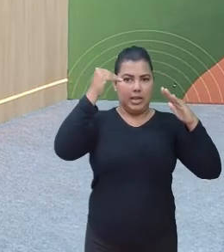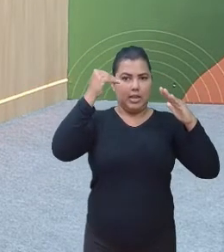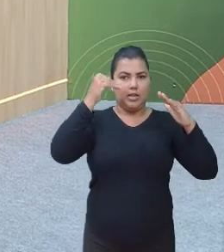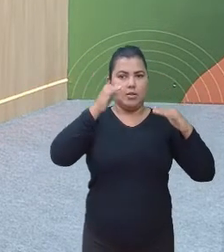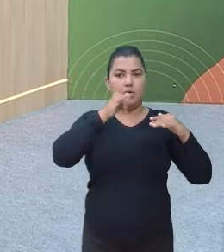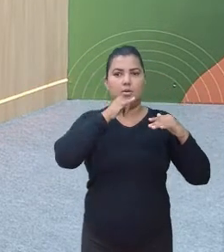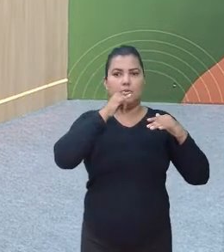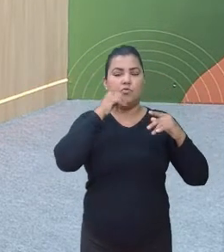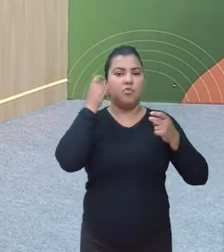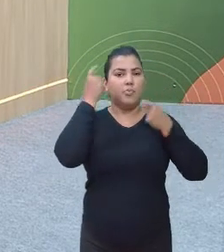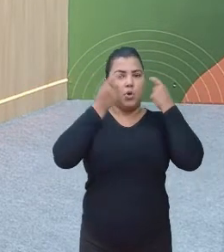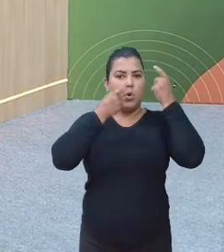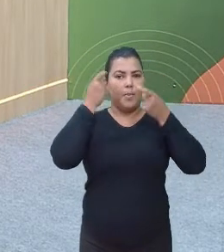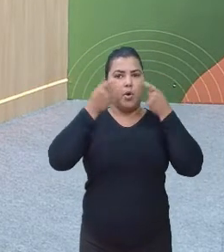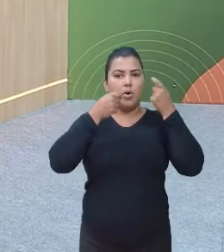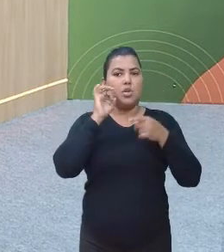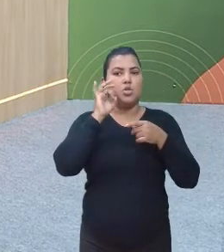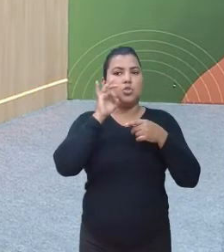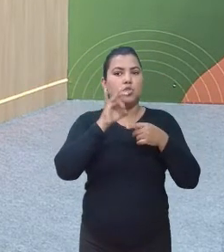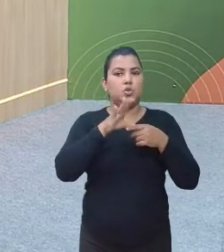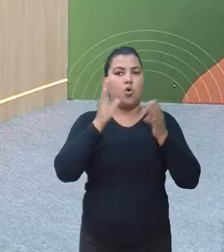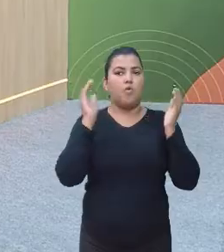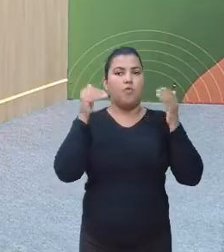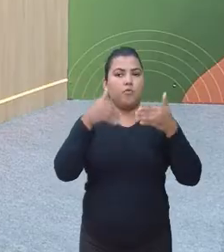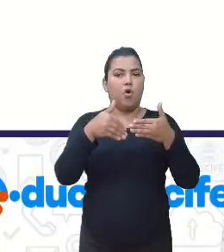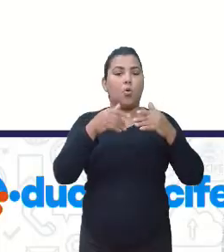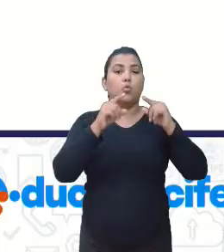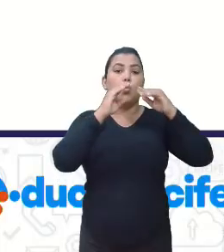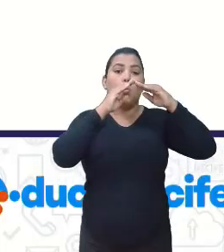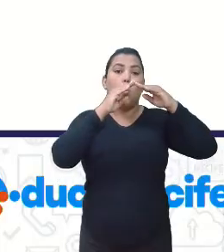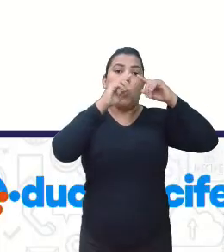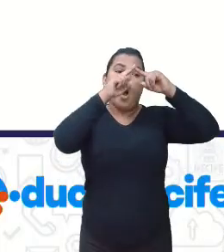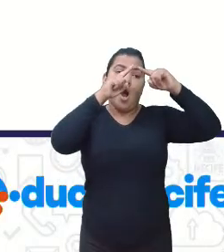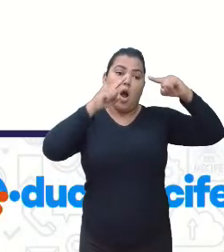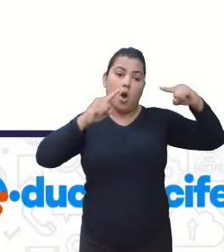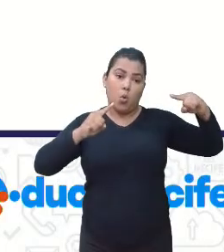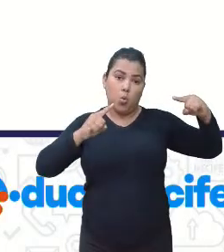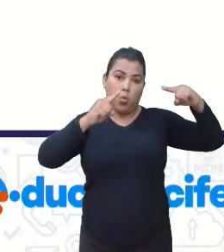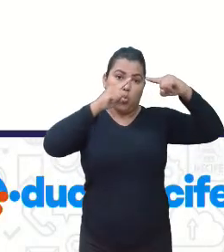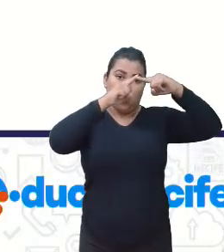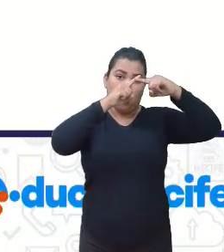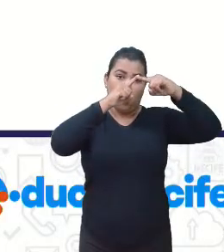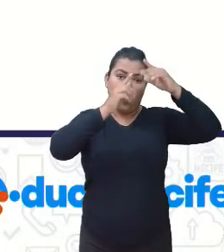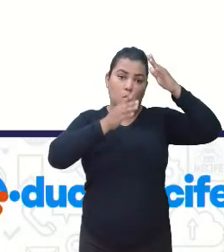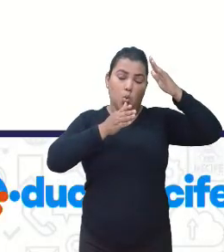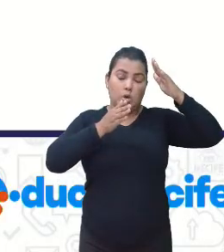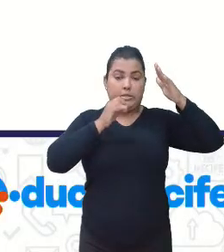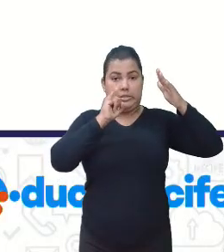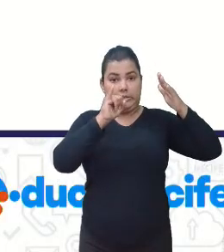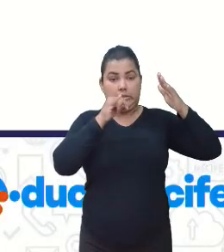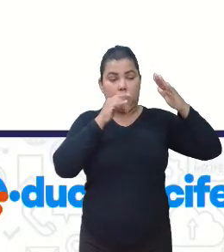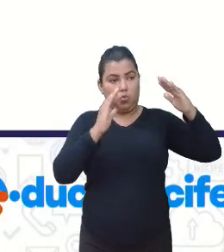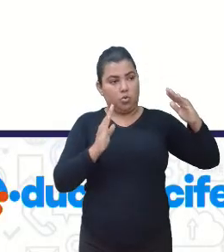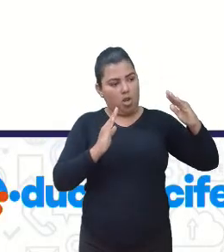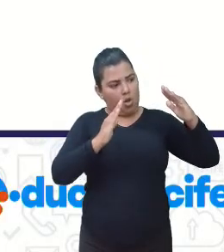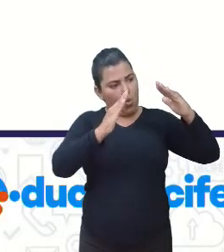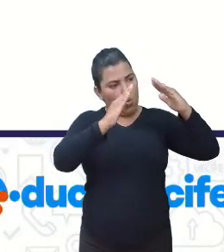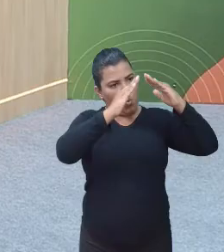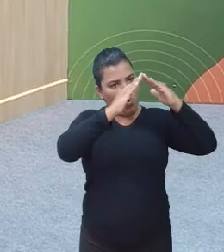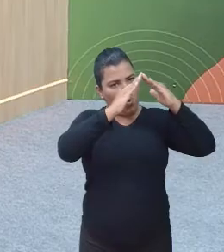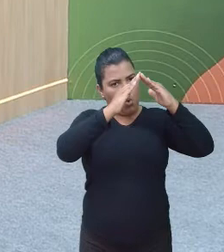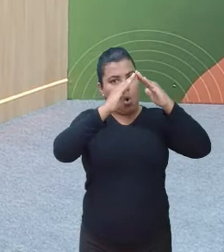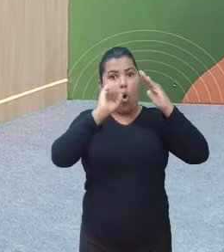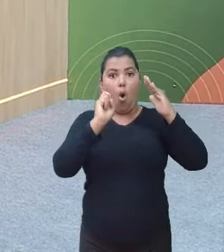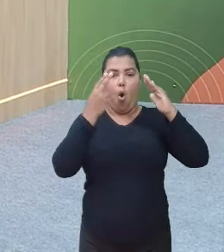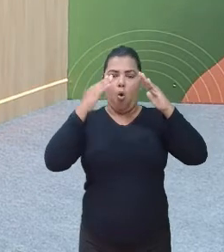gente vai se preocupar exclusivamente com a angulação desse telhado. Ou seja, se o telhado ele tem uma angulação